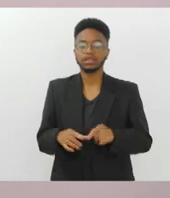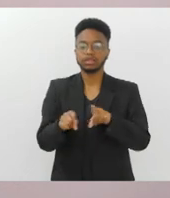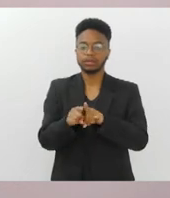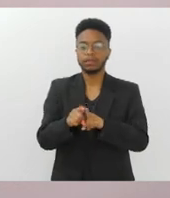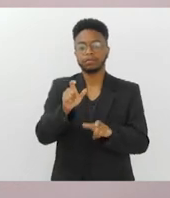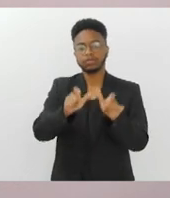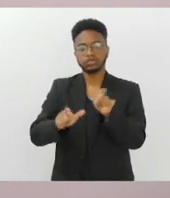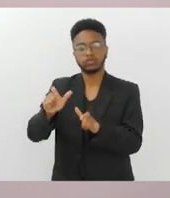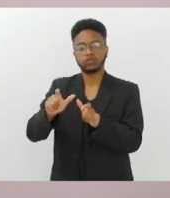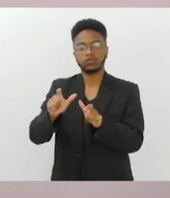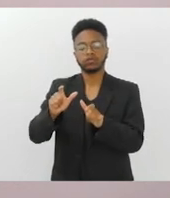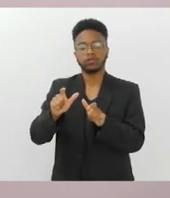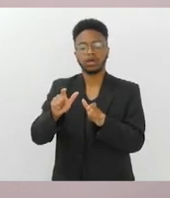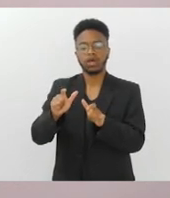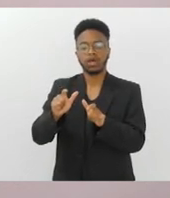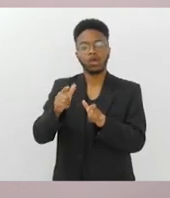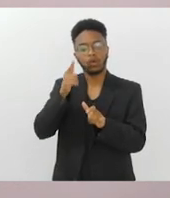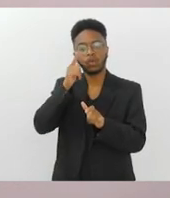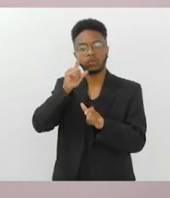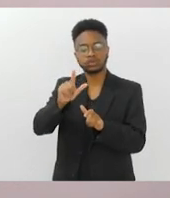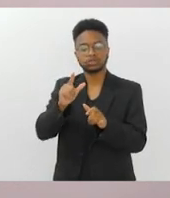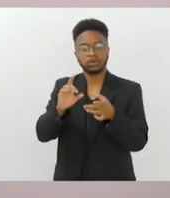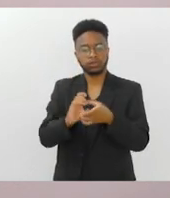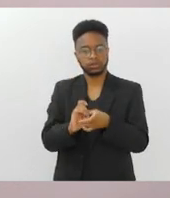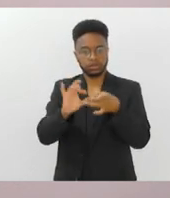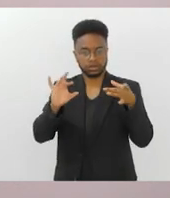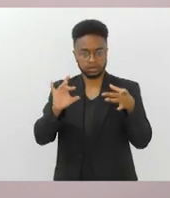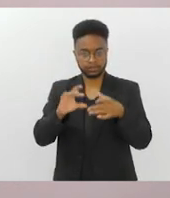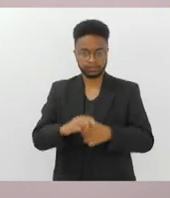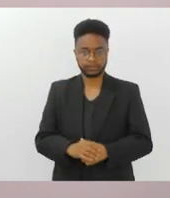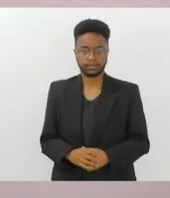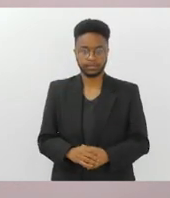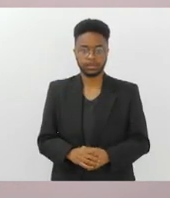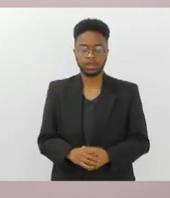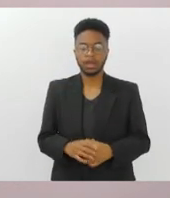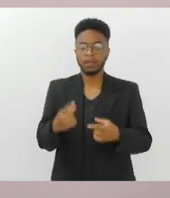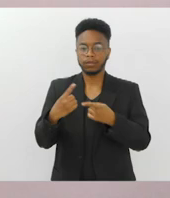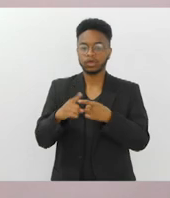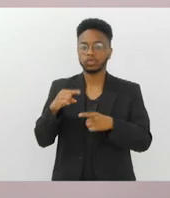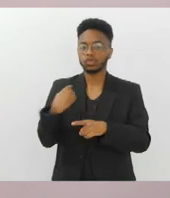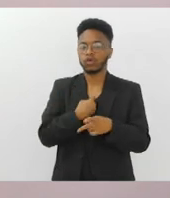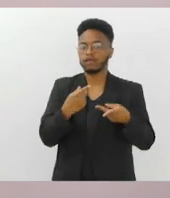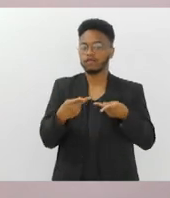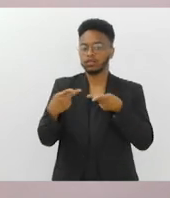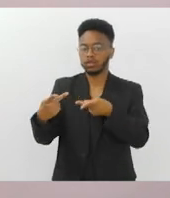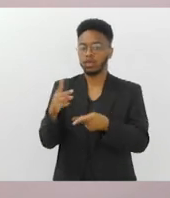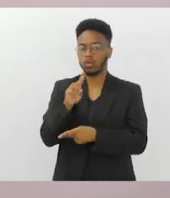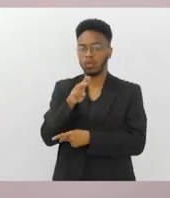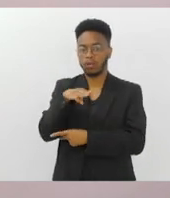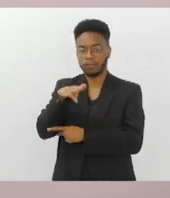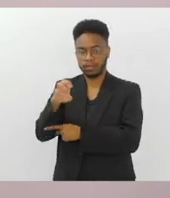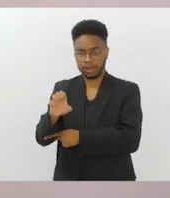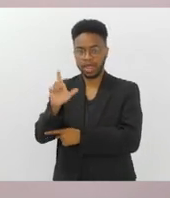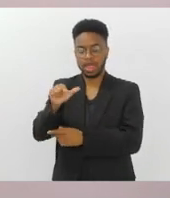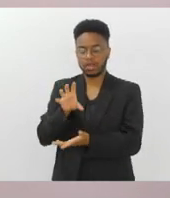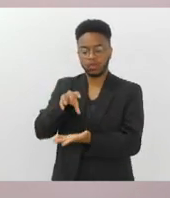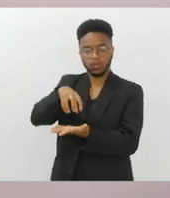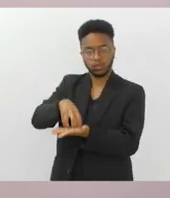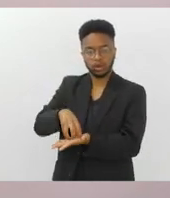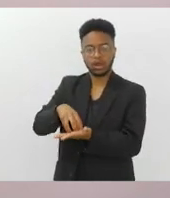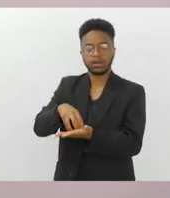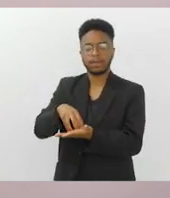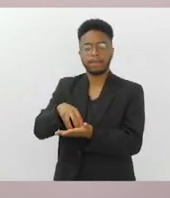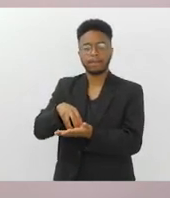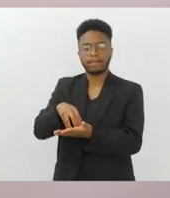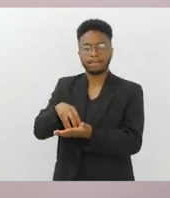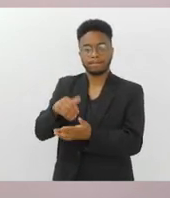e Egressas do Sistema Prisional. Nós estivemos no UME, né, na Unidade Materna Infantil